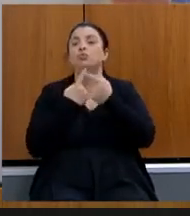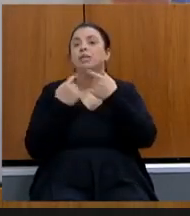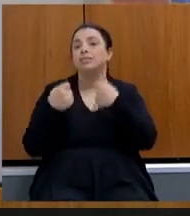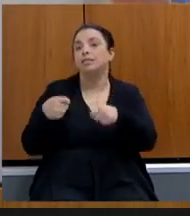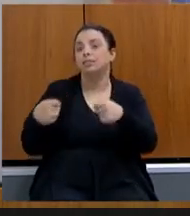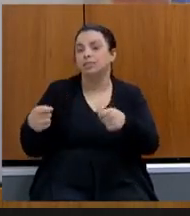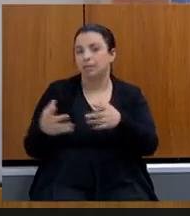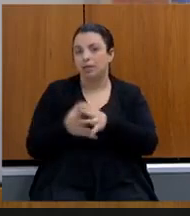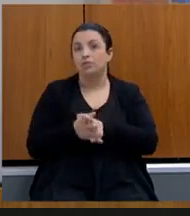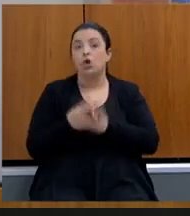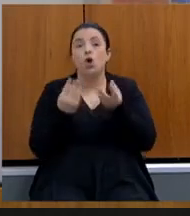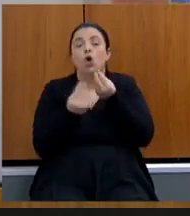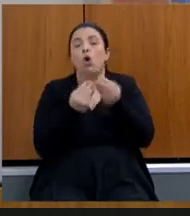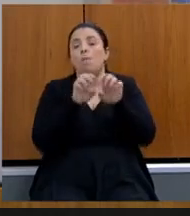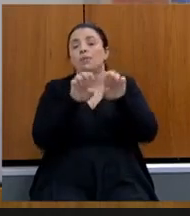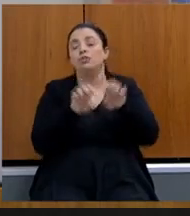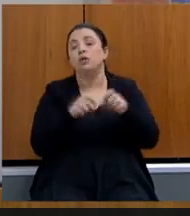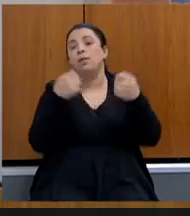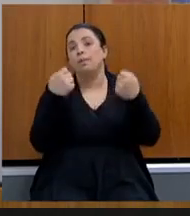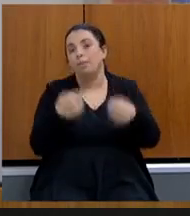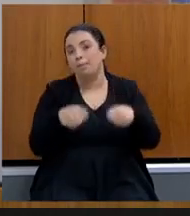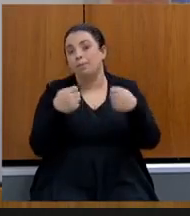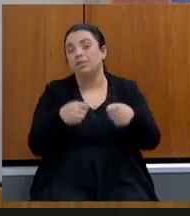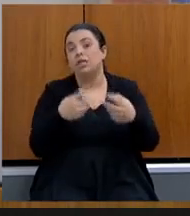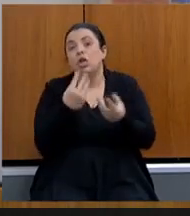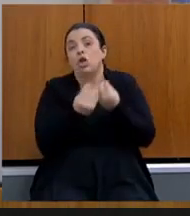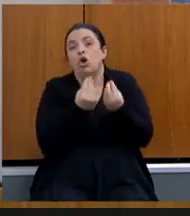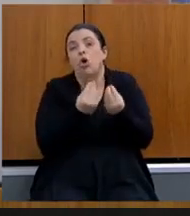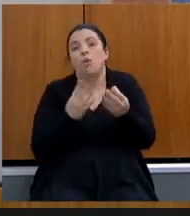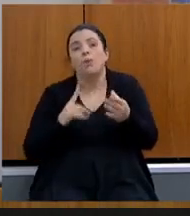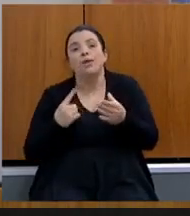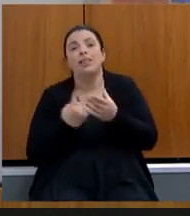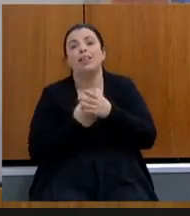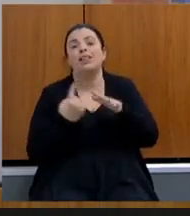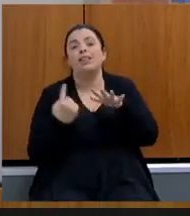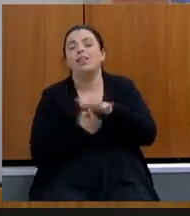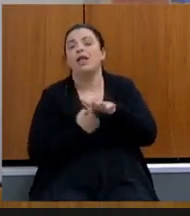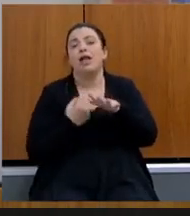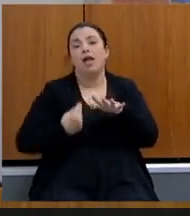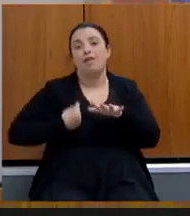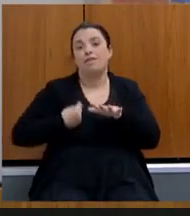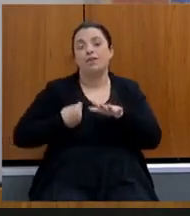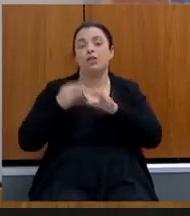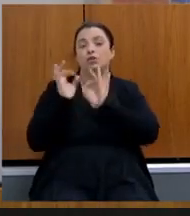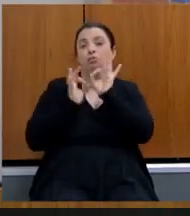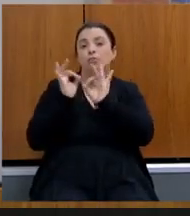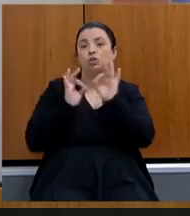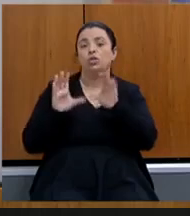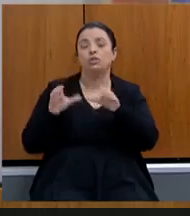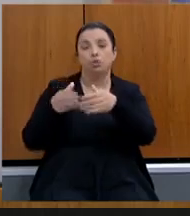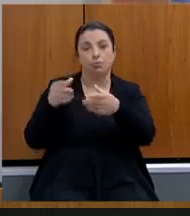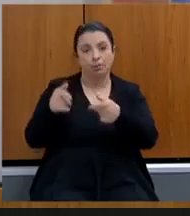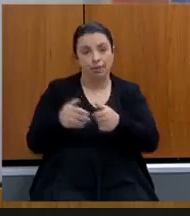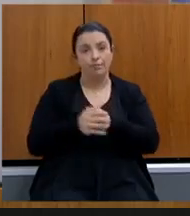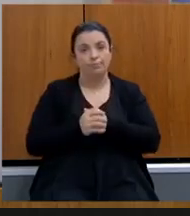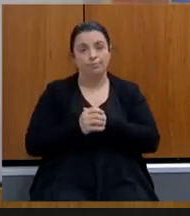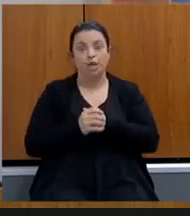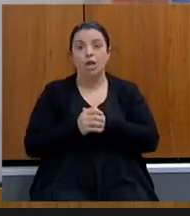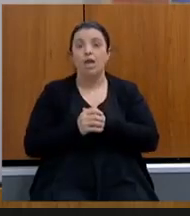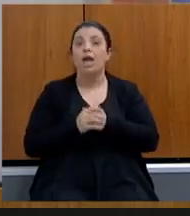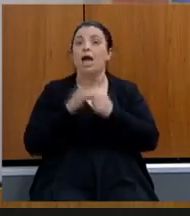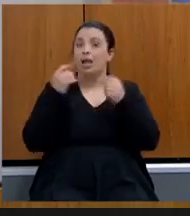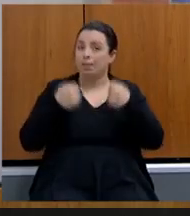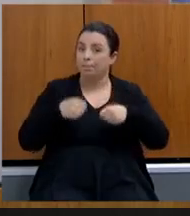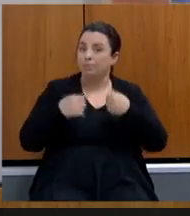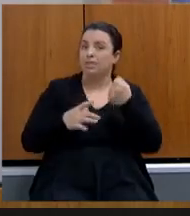estruturada e como ela se integra à Vida e aos projetos comunitários a necessidade de assegurar os direitos à